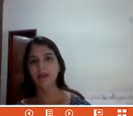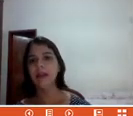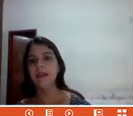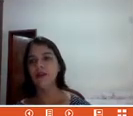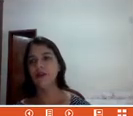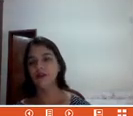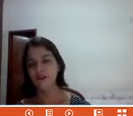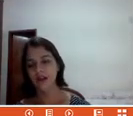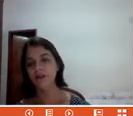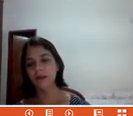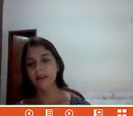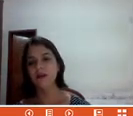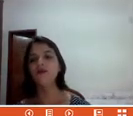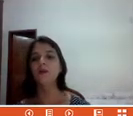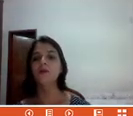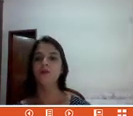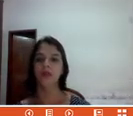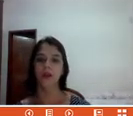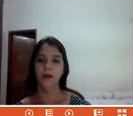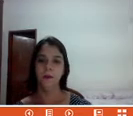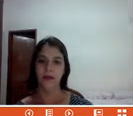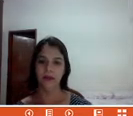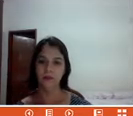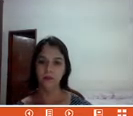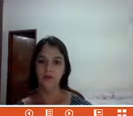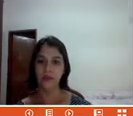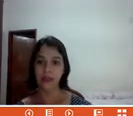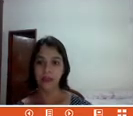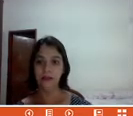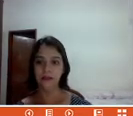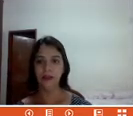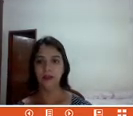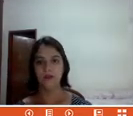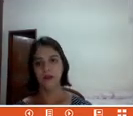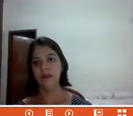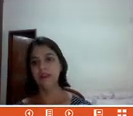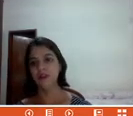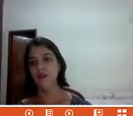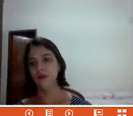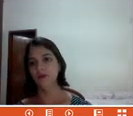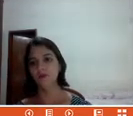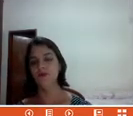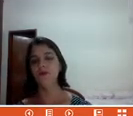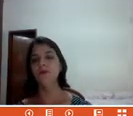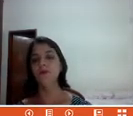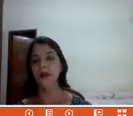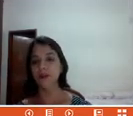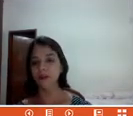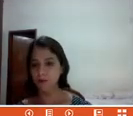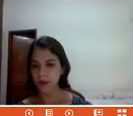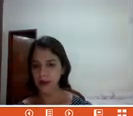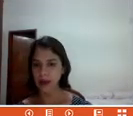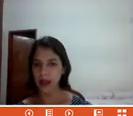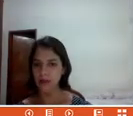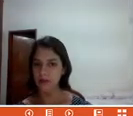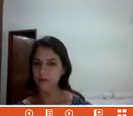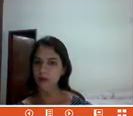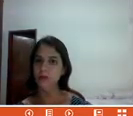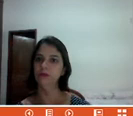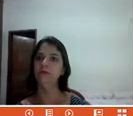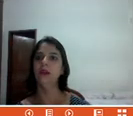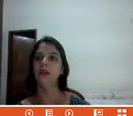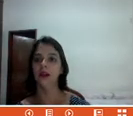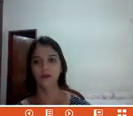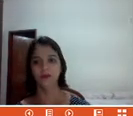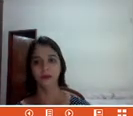você conheça. Lógico que a gente vai começar aos poucos, mas é bom que você entenda que você precisa de todo um conjunto para se comunicar de